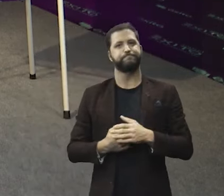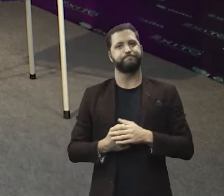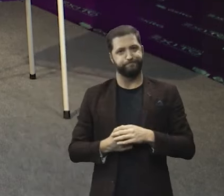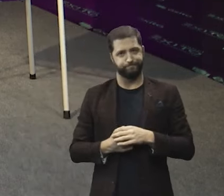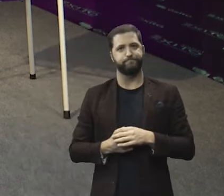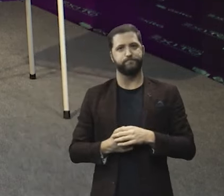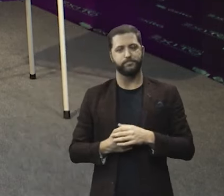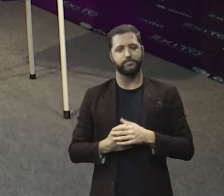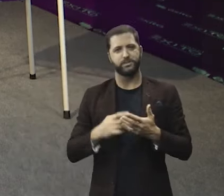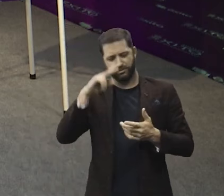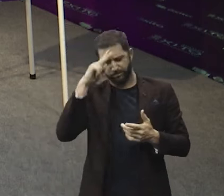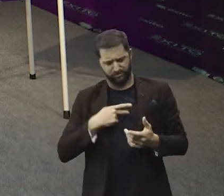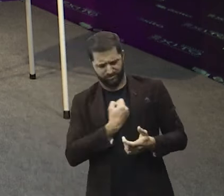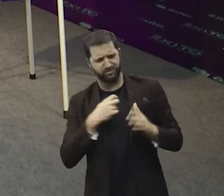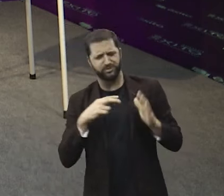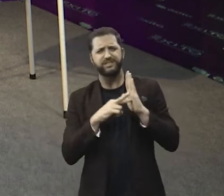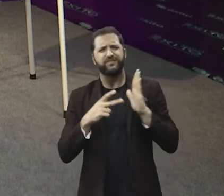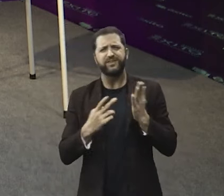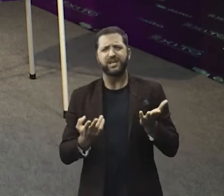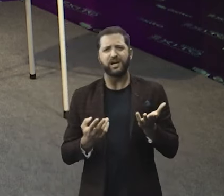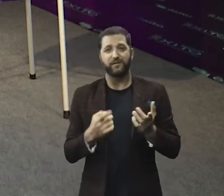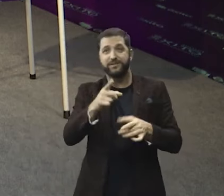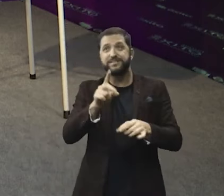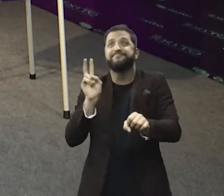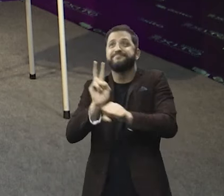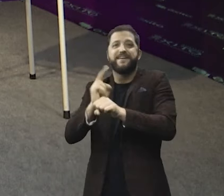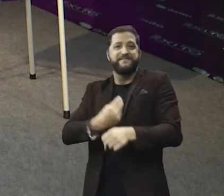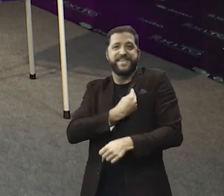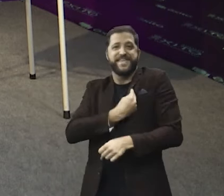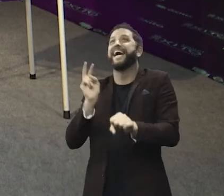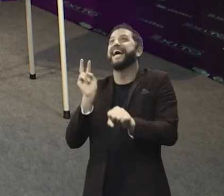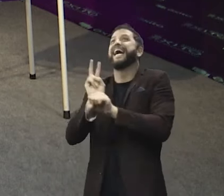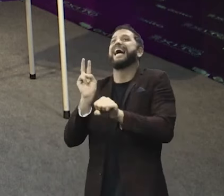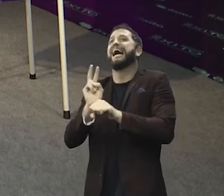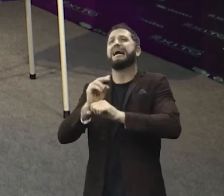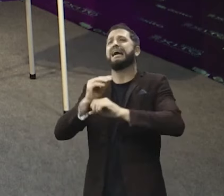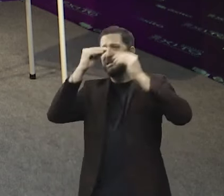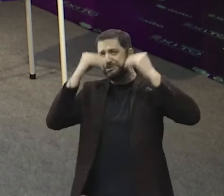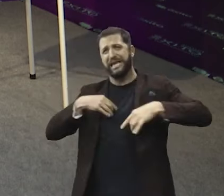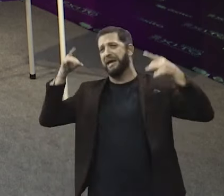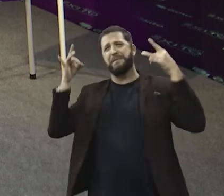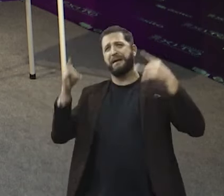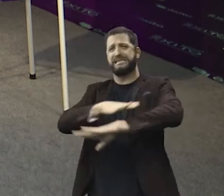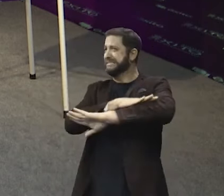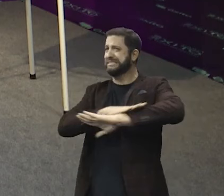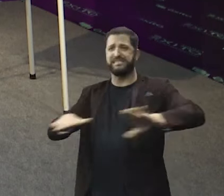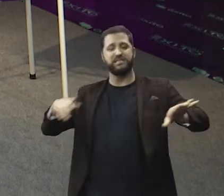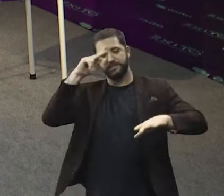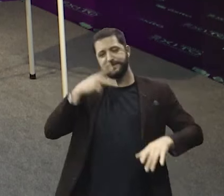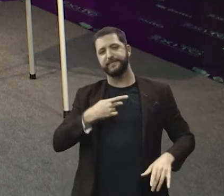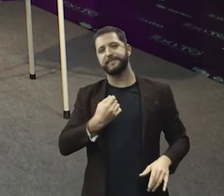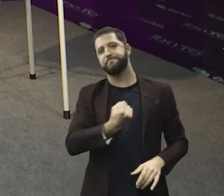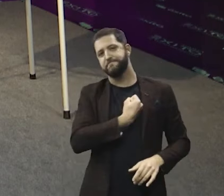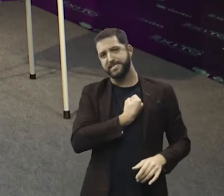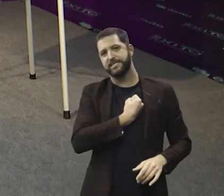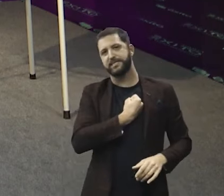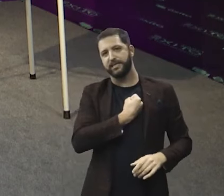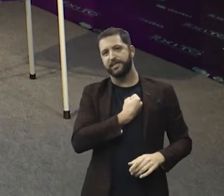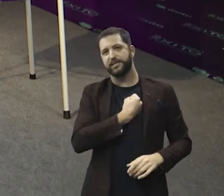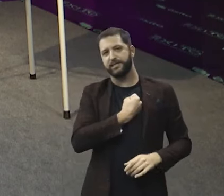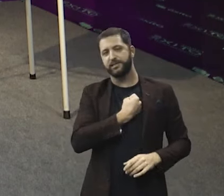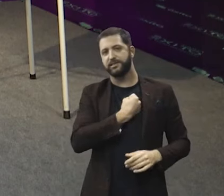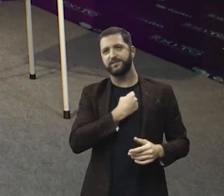você quando perde a esperança da vida você não tem mais o motivo para viver você não vê mais como sair